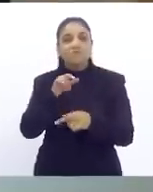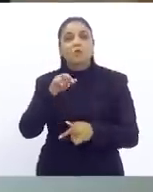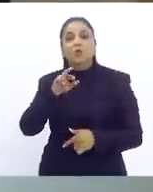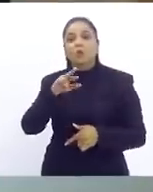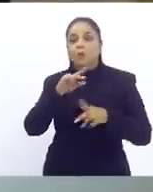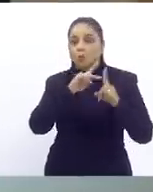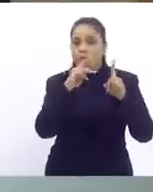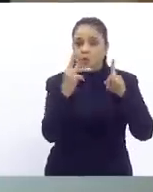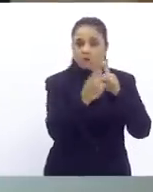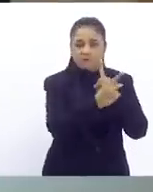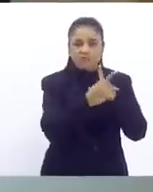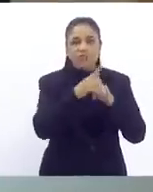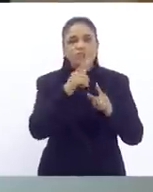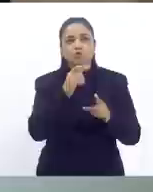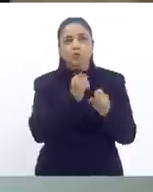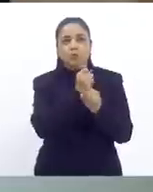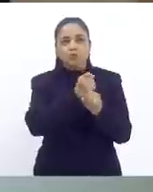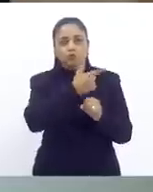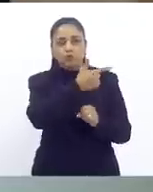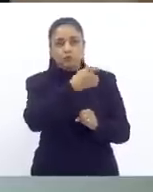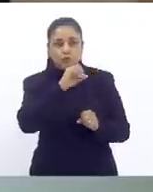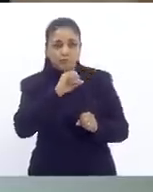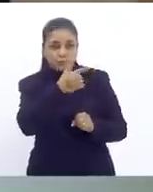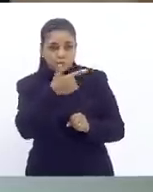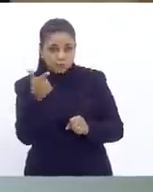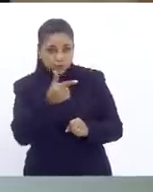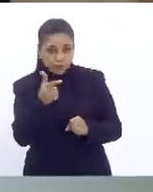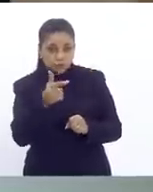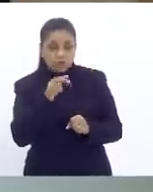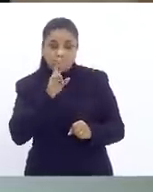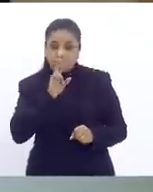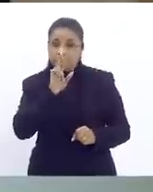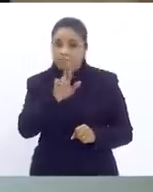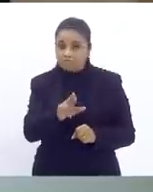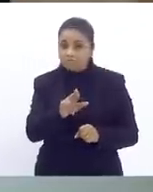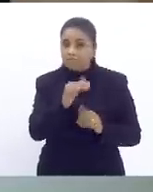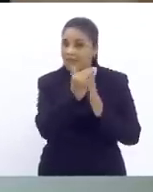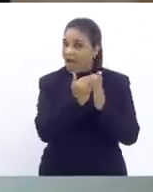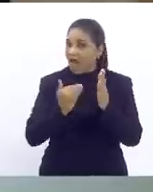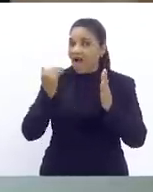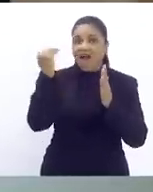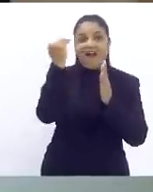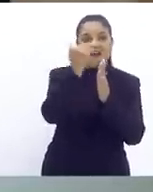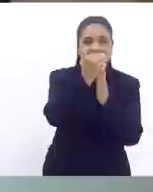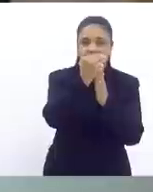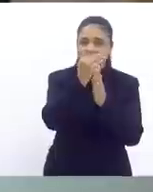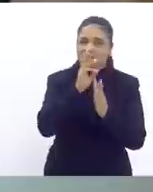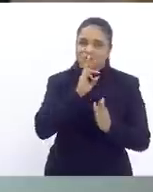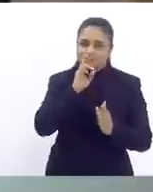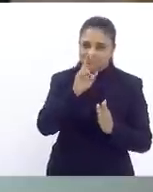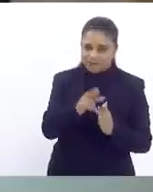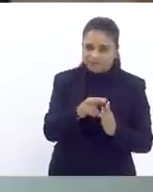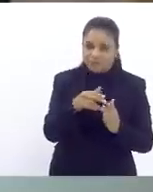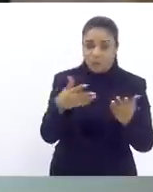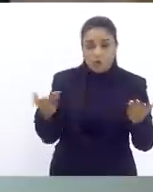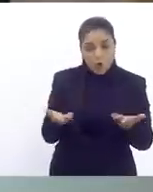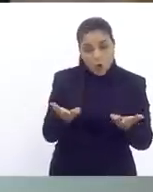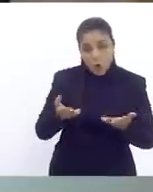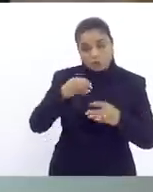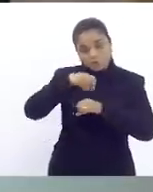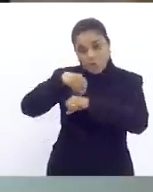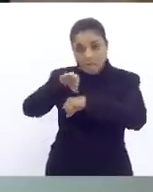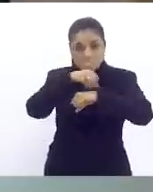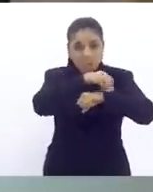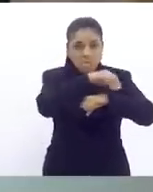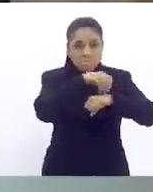essas revisões desde 22 o resultado Ele tá aqui em muito além do que de fato desejaria hoje chegar aqui passar essa